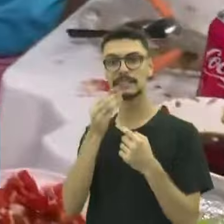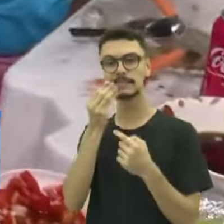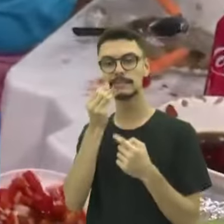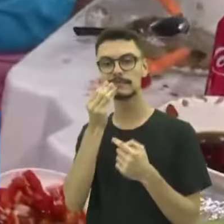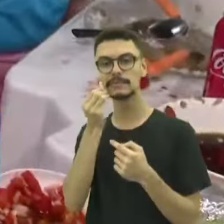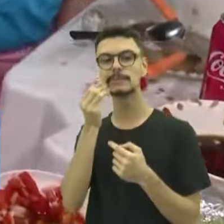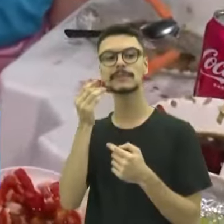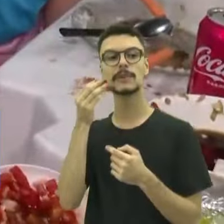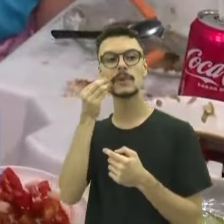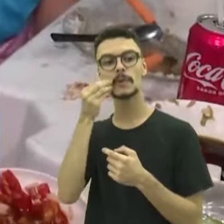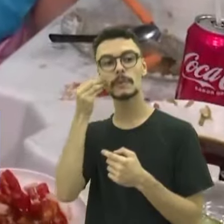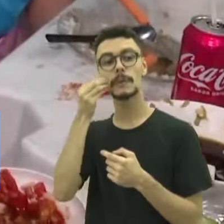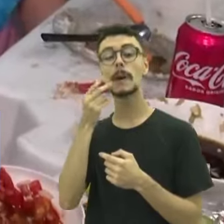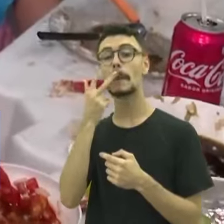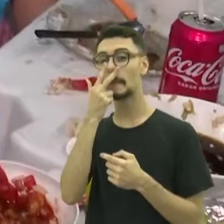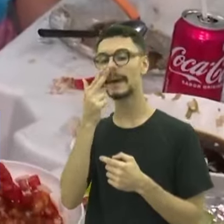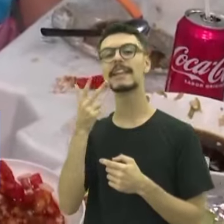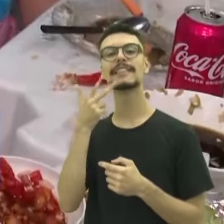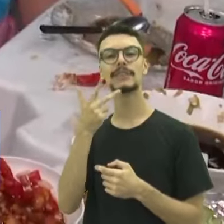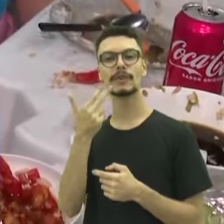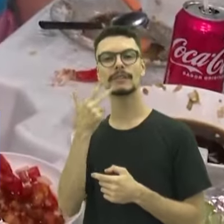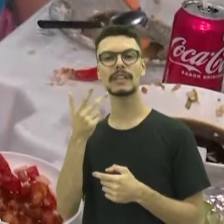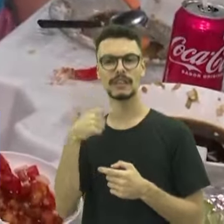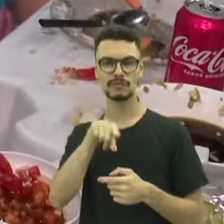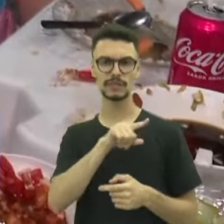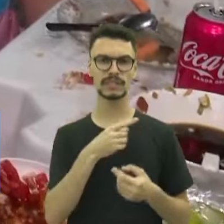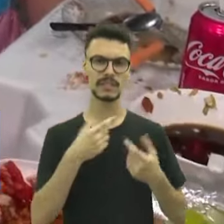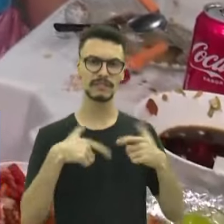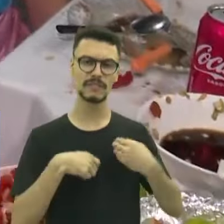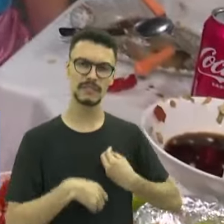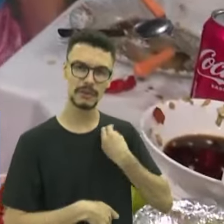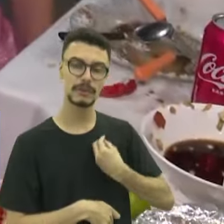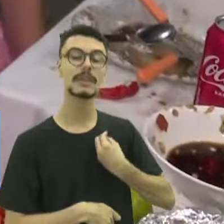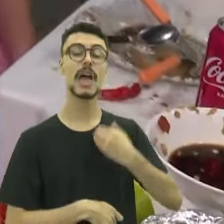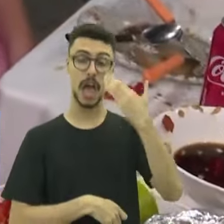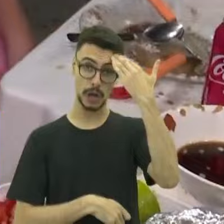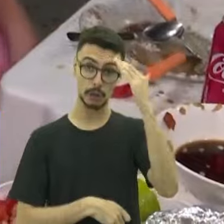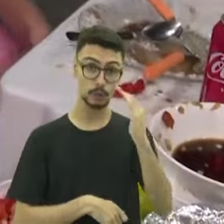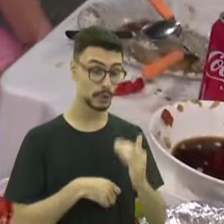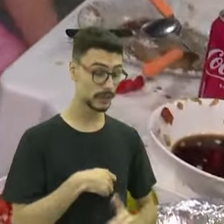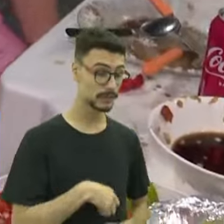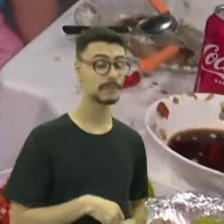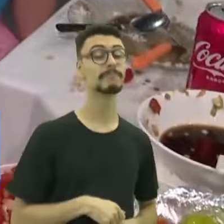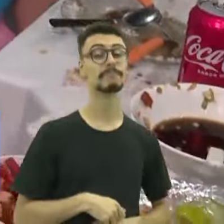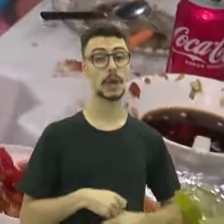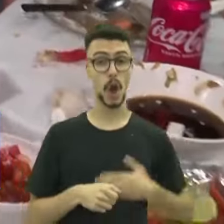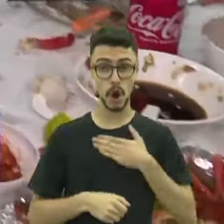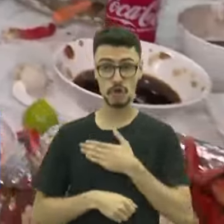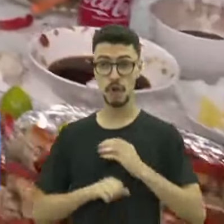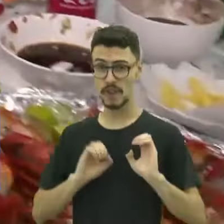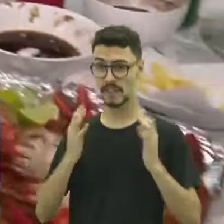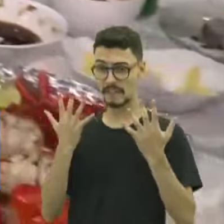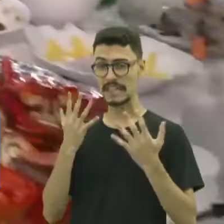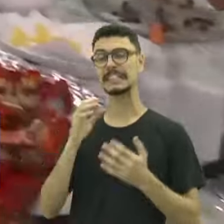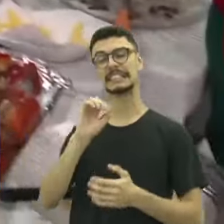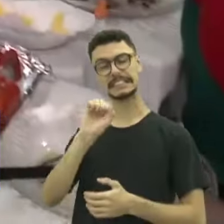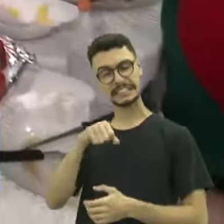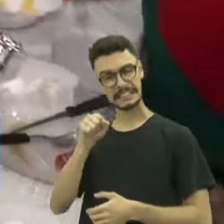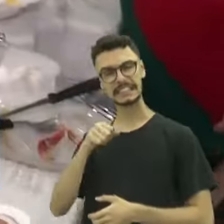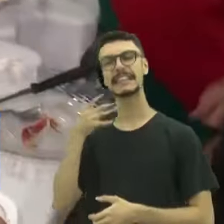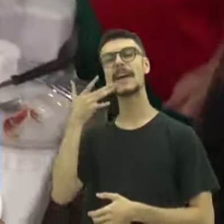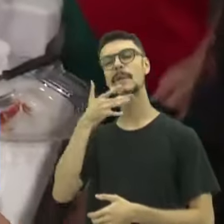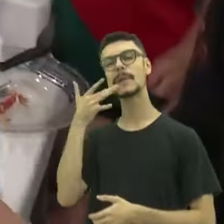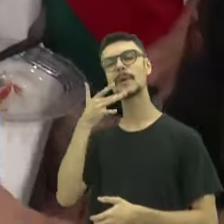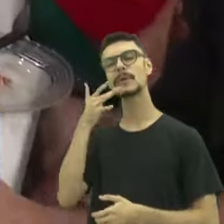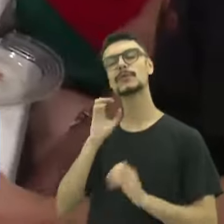pra gente tá sendo uma novidade aqui. Sério? Vocês são da onde? De Curitiba. Estão gostando aqui da festa? Tá bem agradável, tá tudo bem